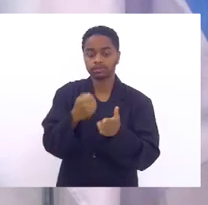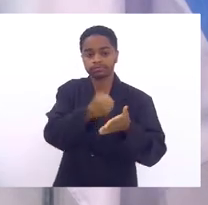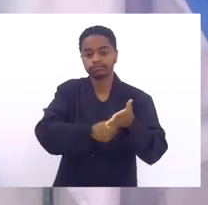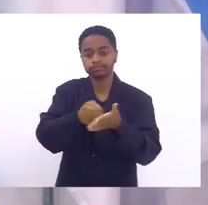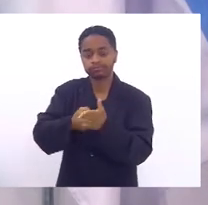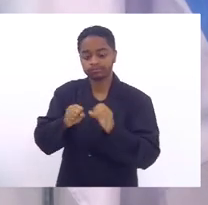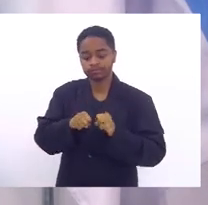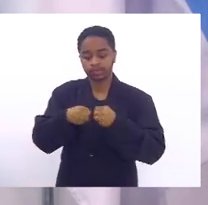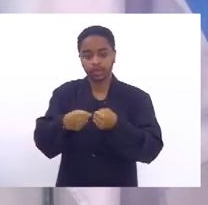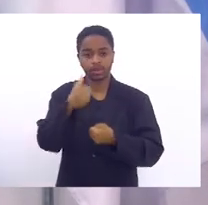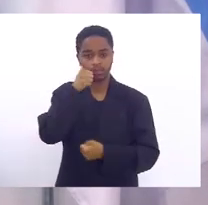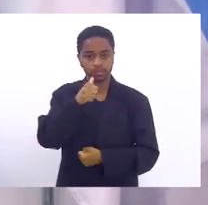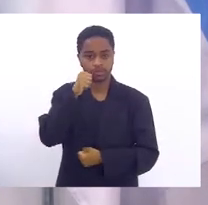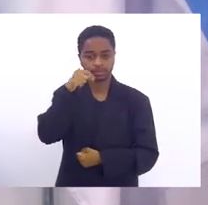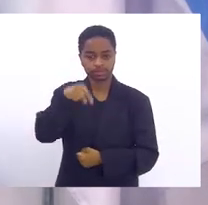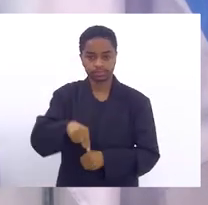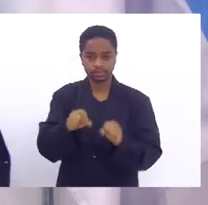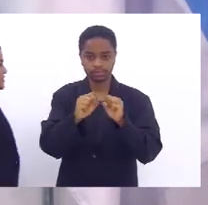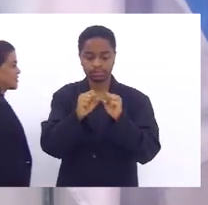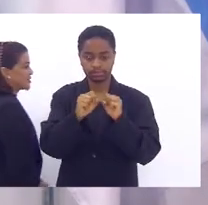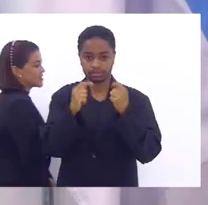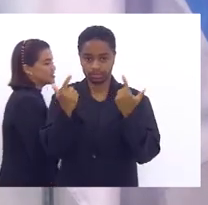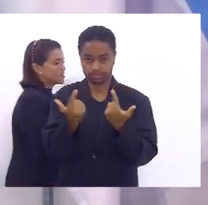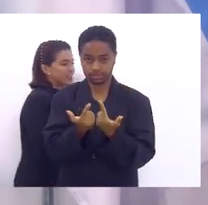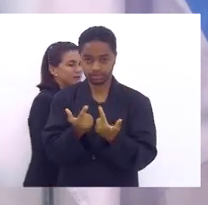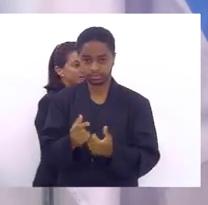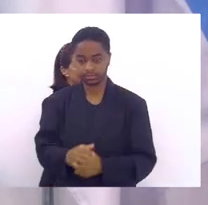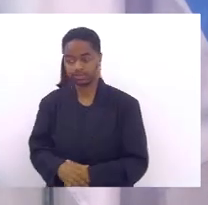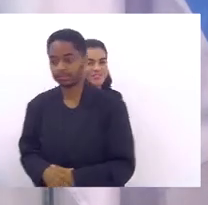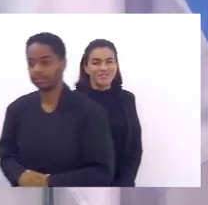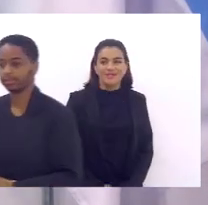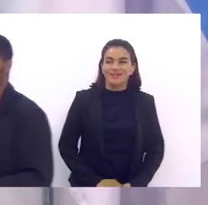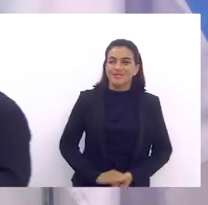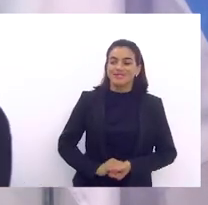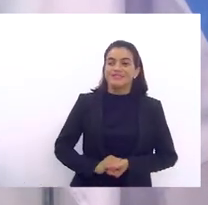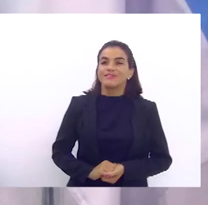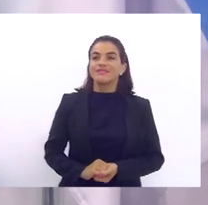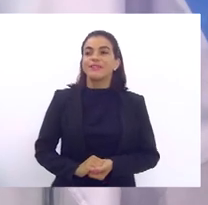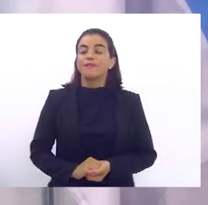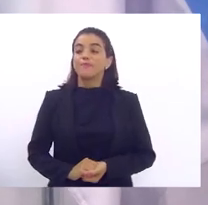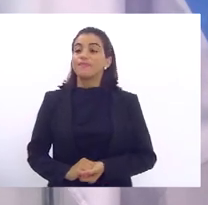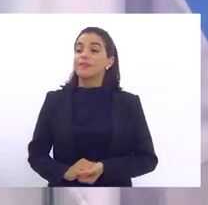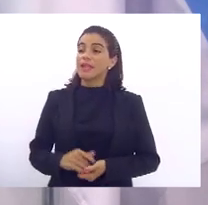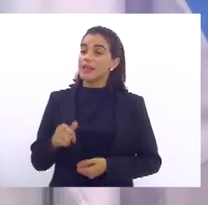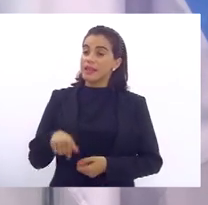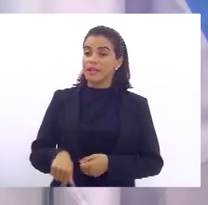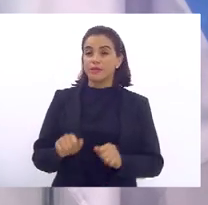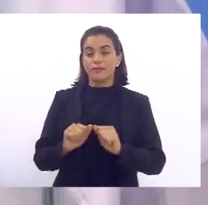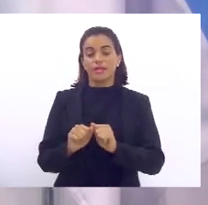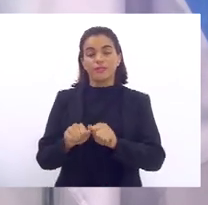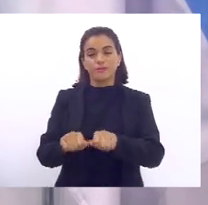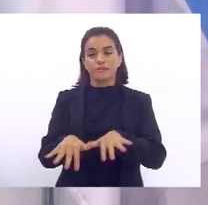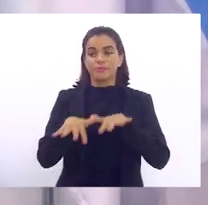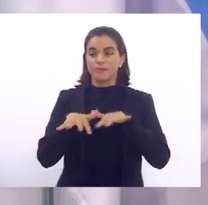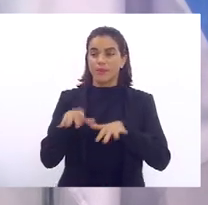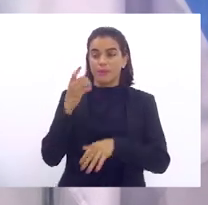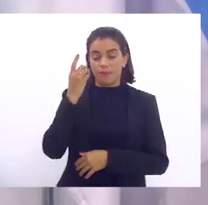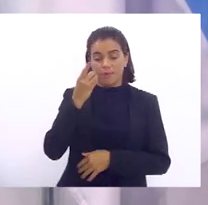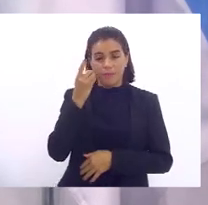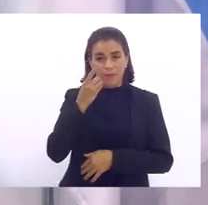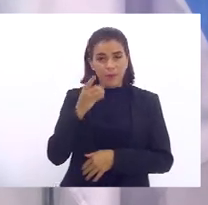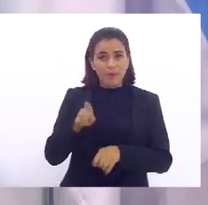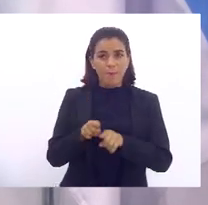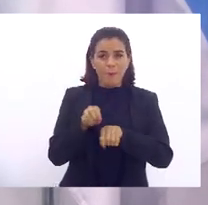a partir do Parlamento do Rio de Janeiro e em especial demonstrando a Vanguarda desse Parlamento para os demais